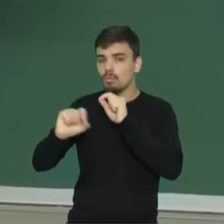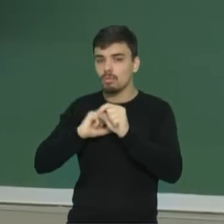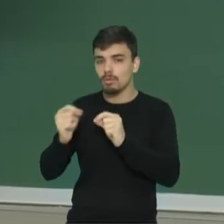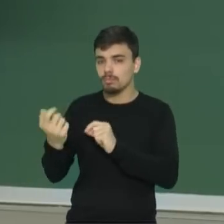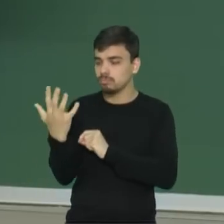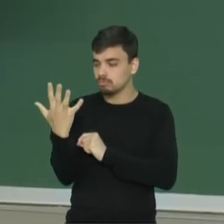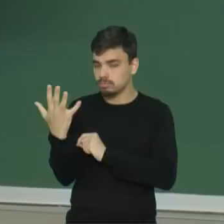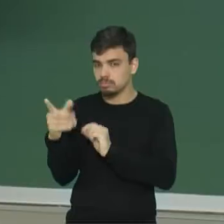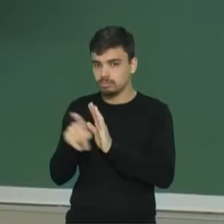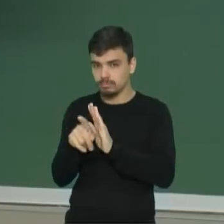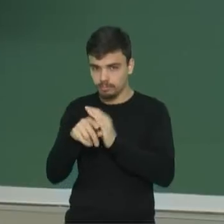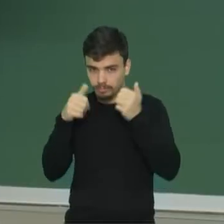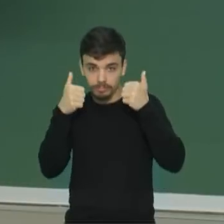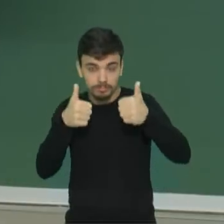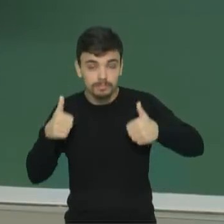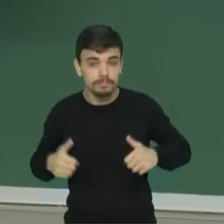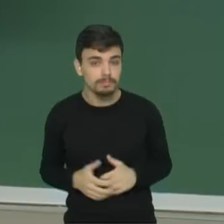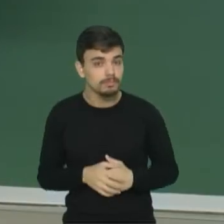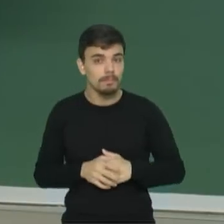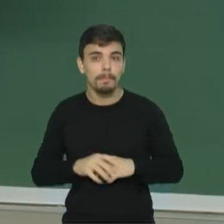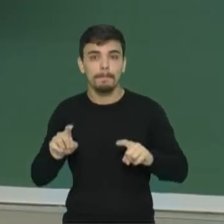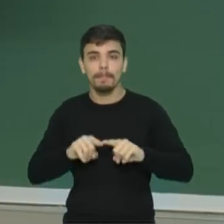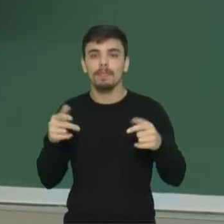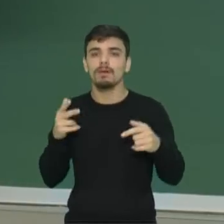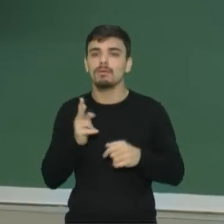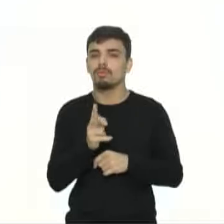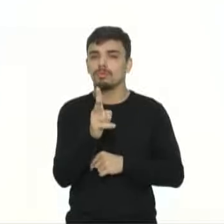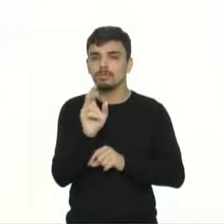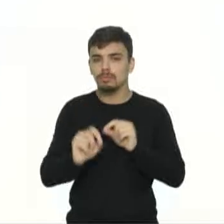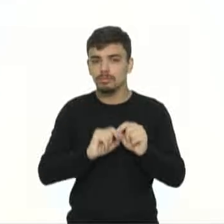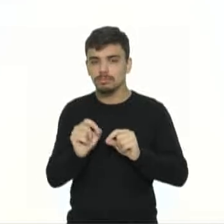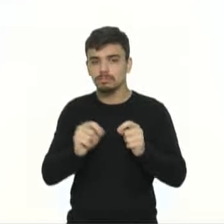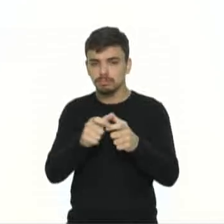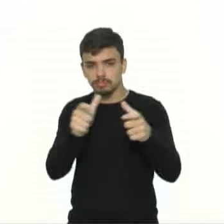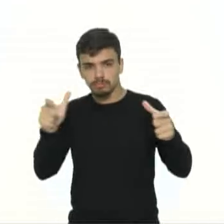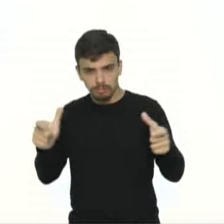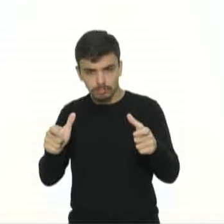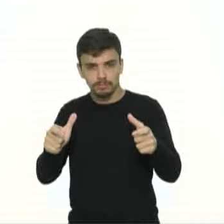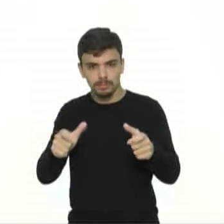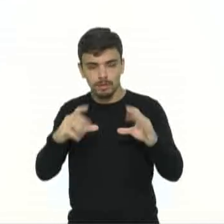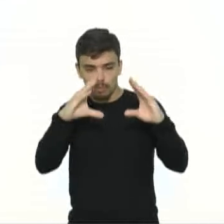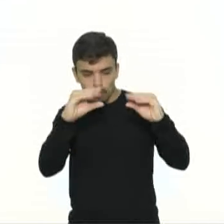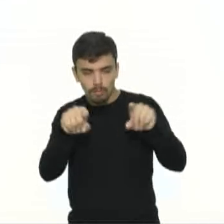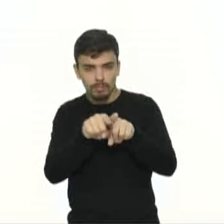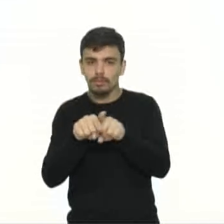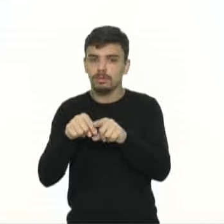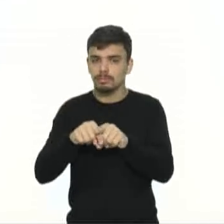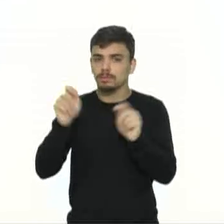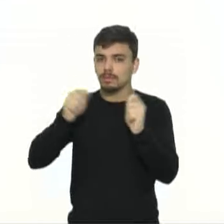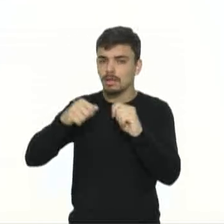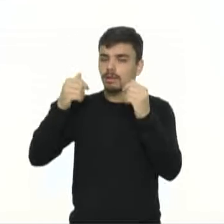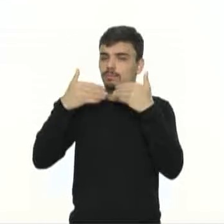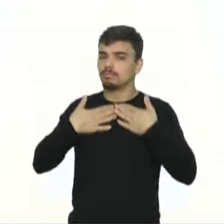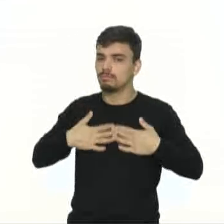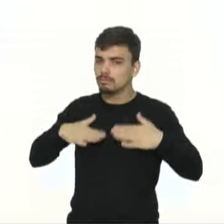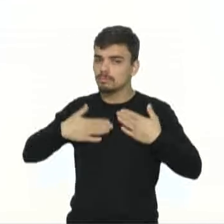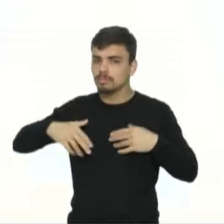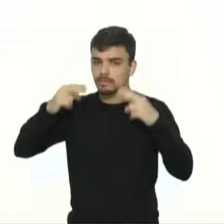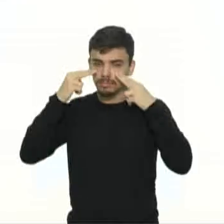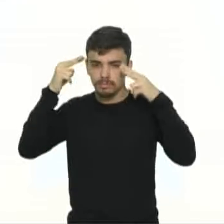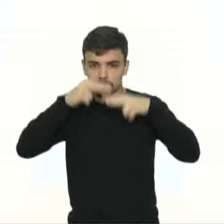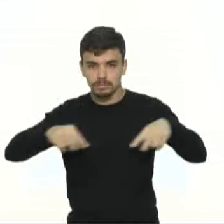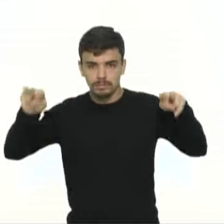foto. Certo? Continuando. Aumentando o conforto, ajudando a descansar a vista e melhorando a